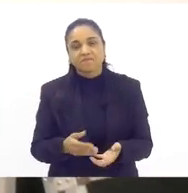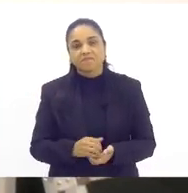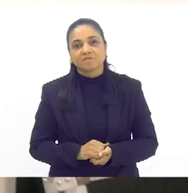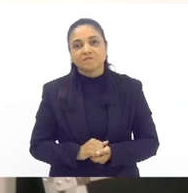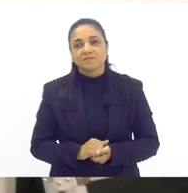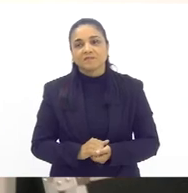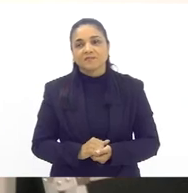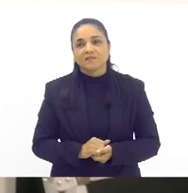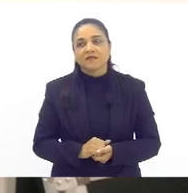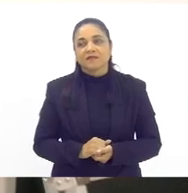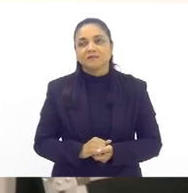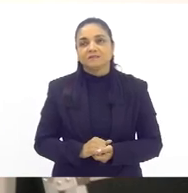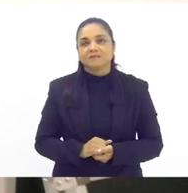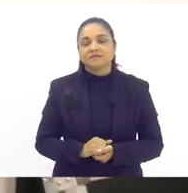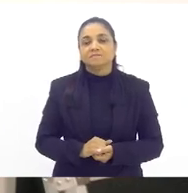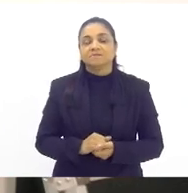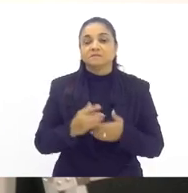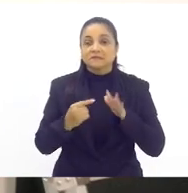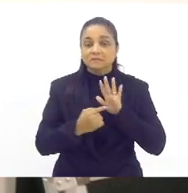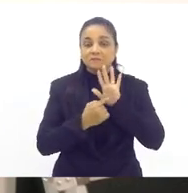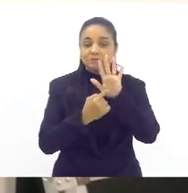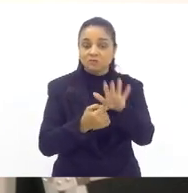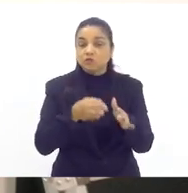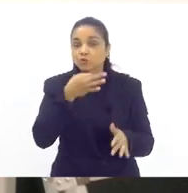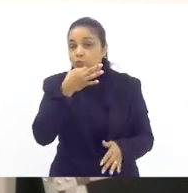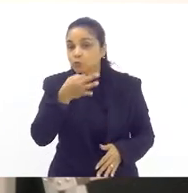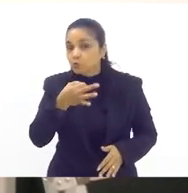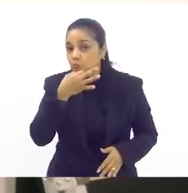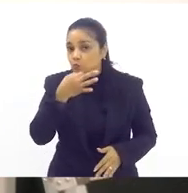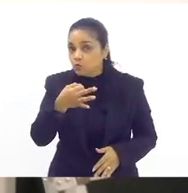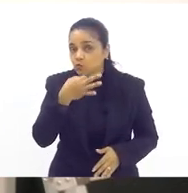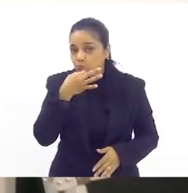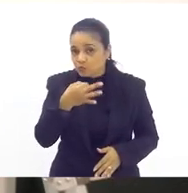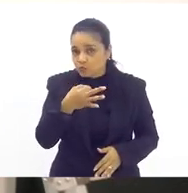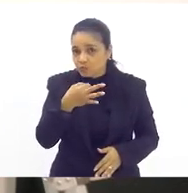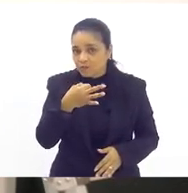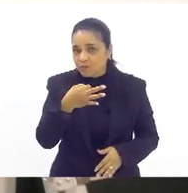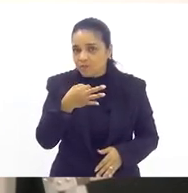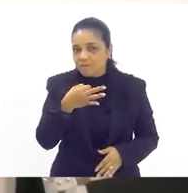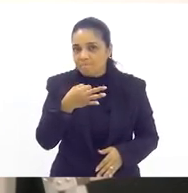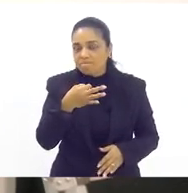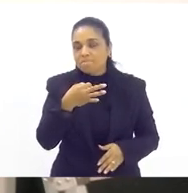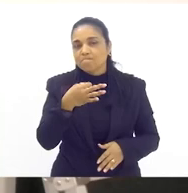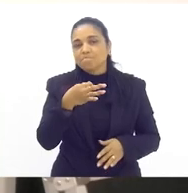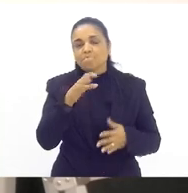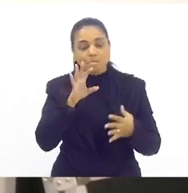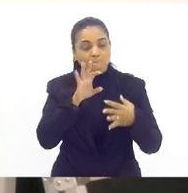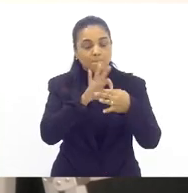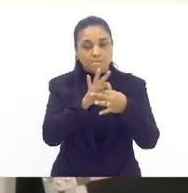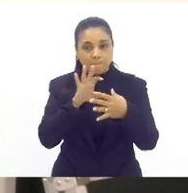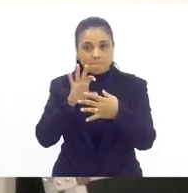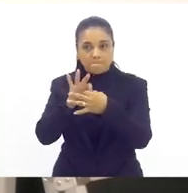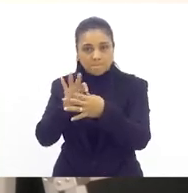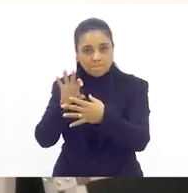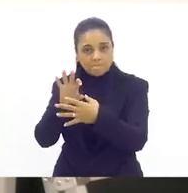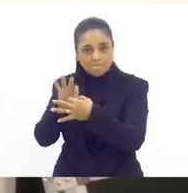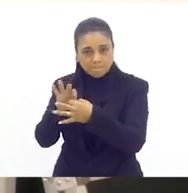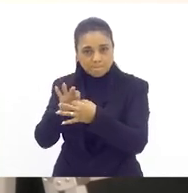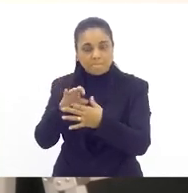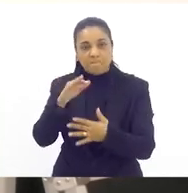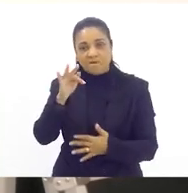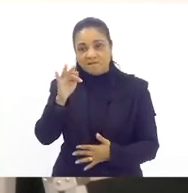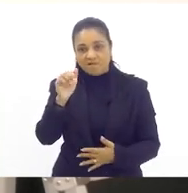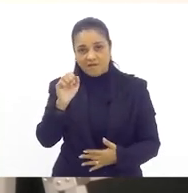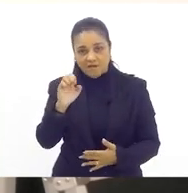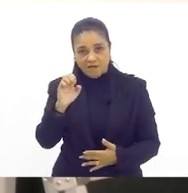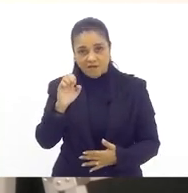então assim a gente traz aqui uma sugestão também é que eu acho que a rede tem que concluindo né acho que a Faetec